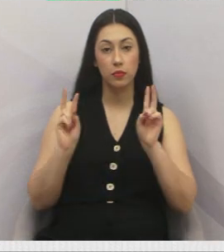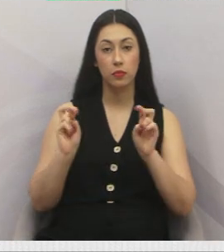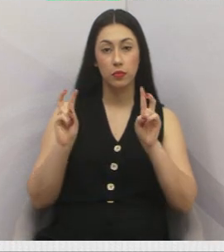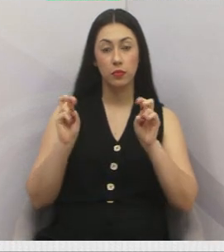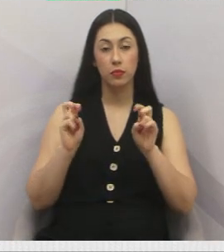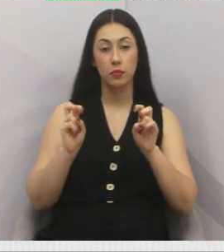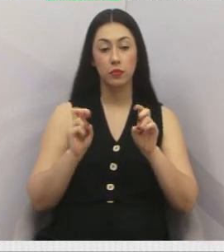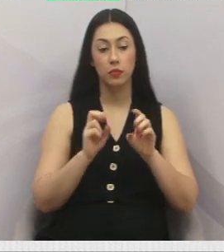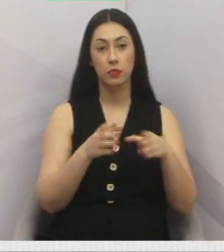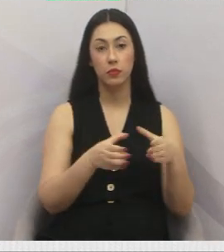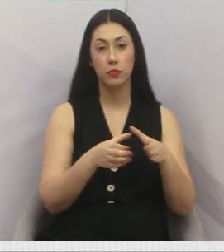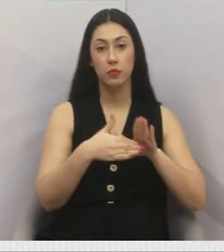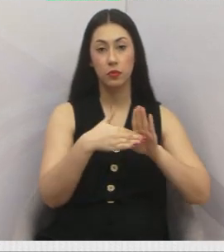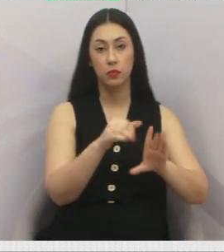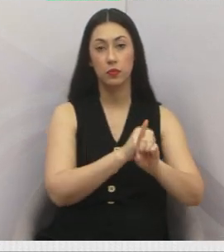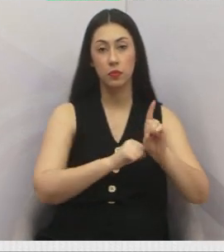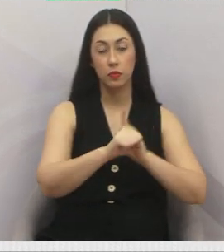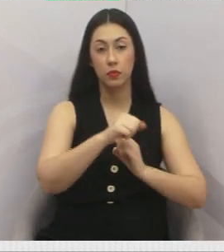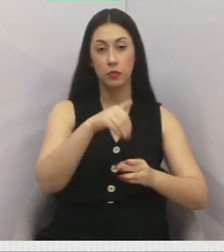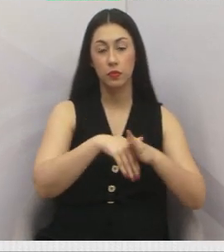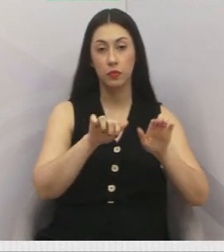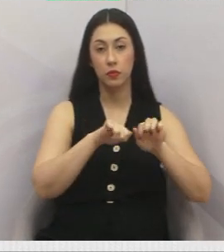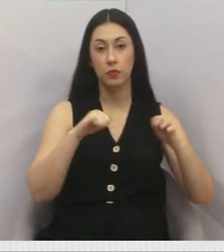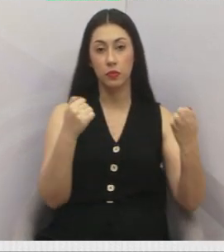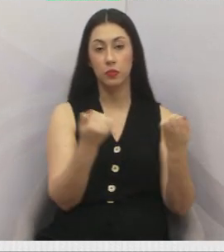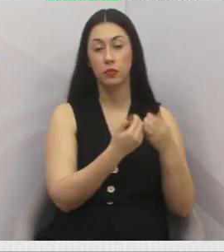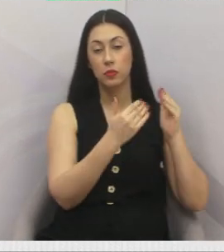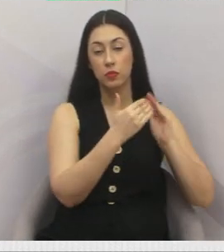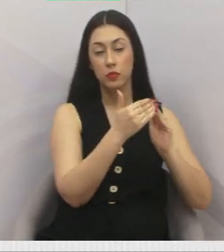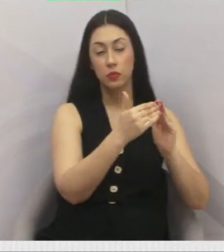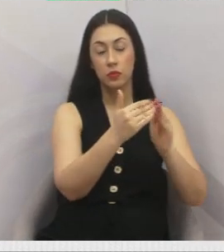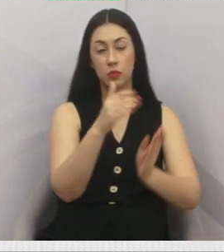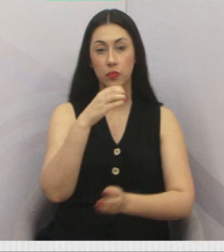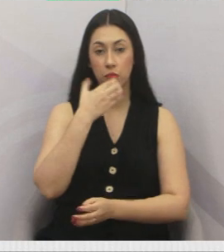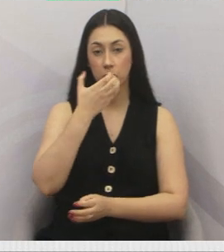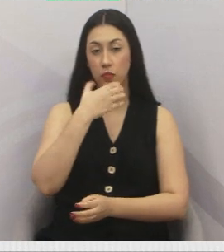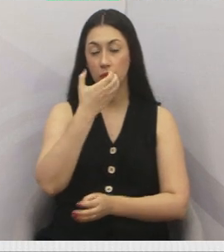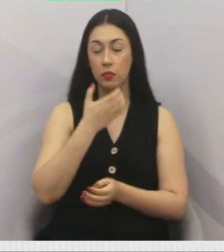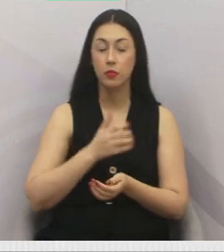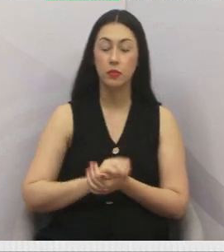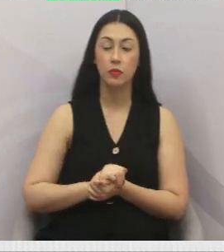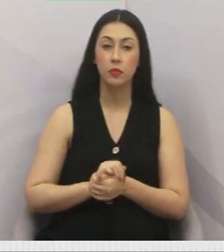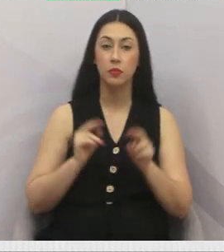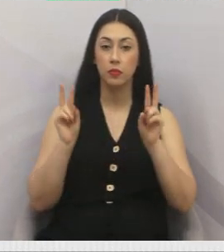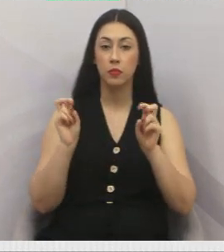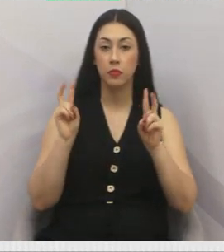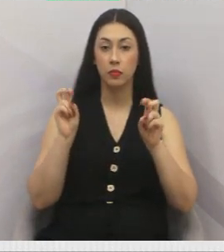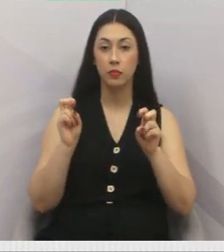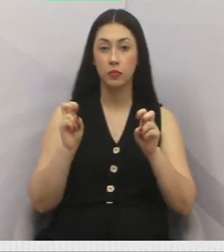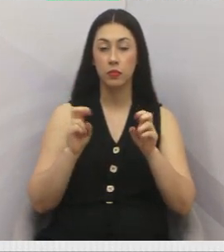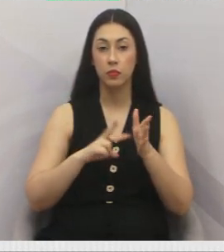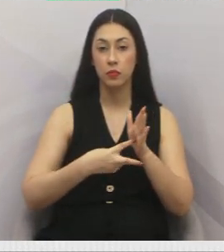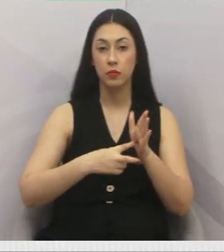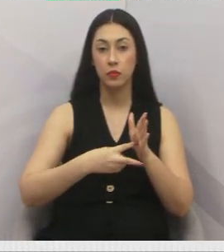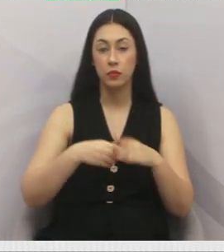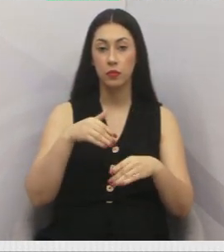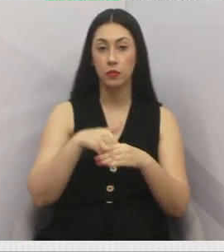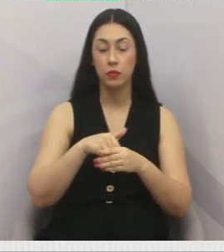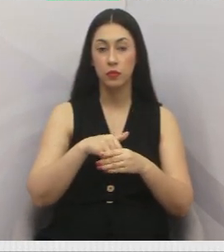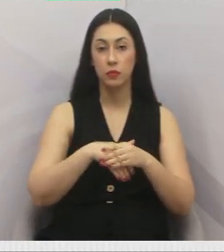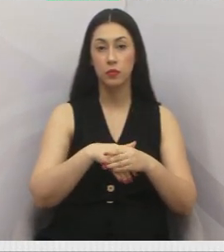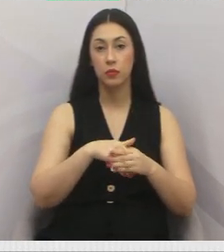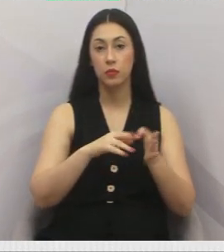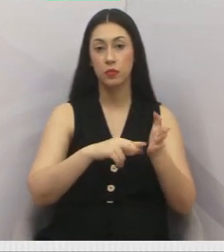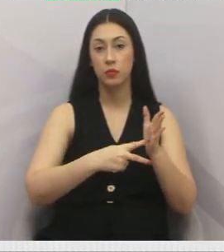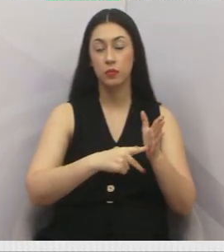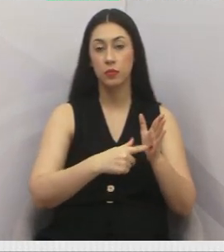Segmento movimentos populares, um voto para a Associação dos Moradores de Jardim Paraíso e Jardim Holanda. Segmento entidade classe sindical, um voto para Sindicato